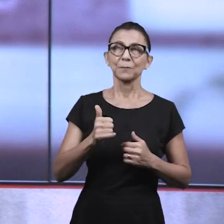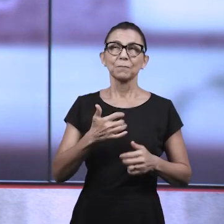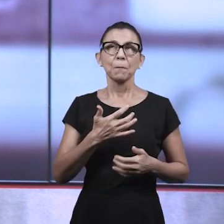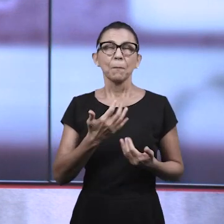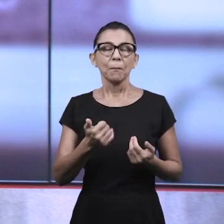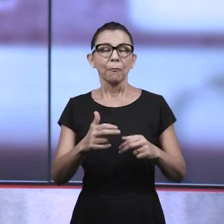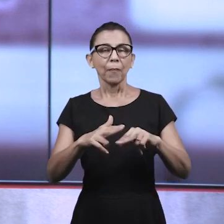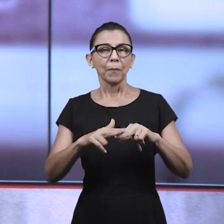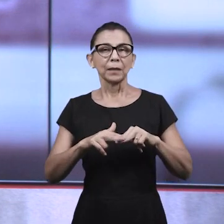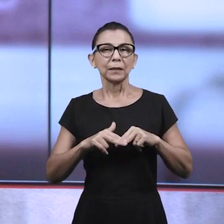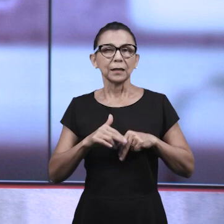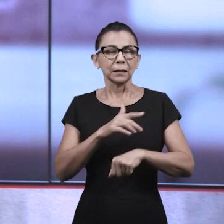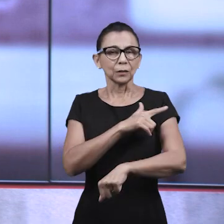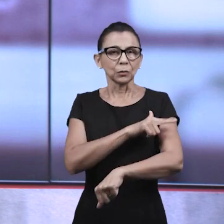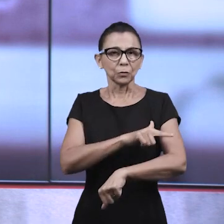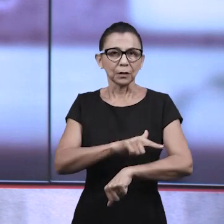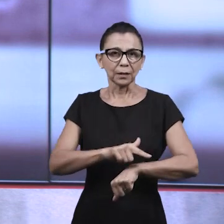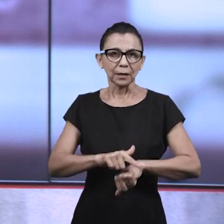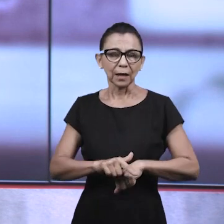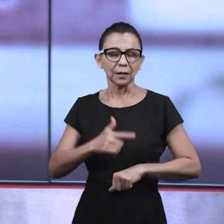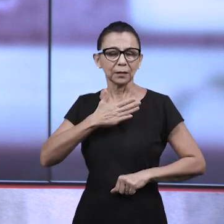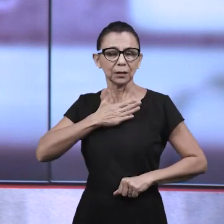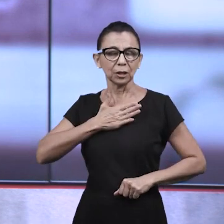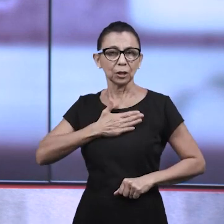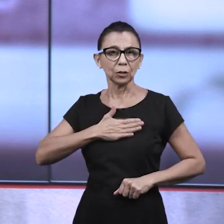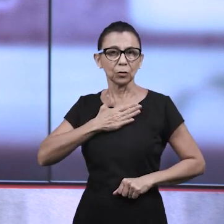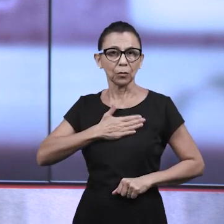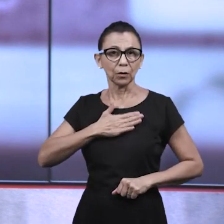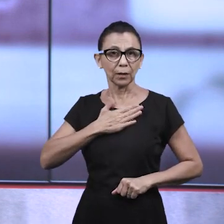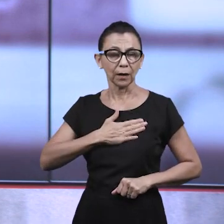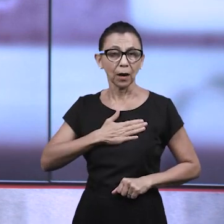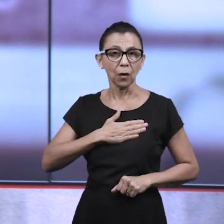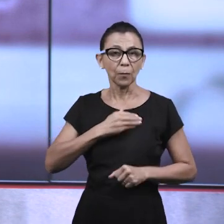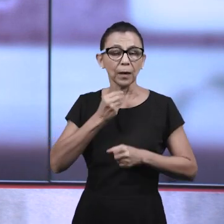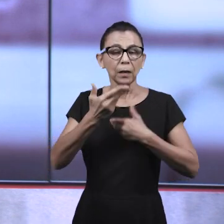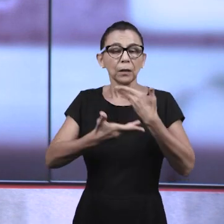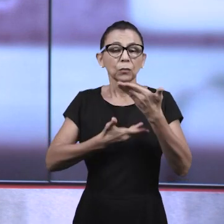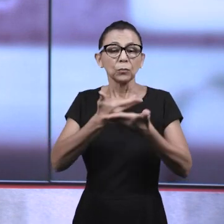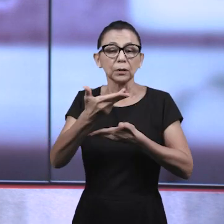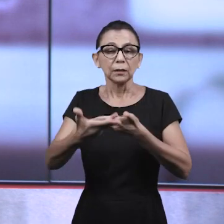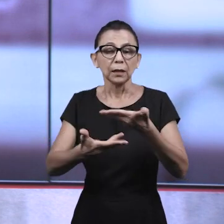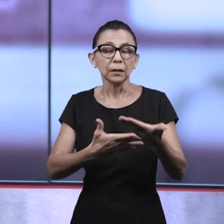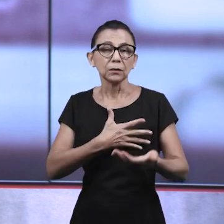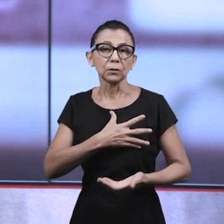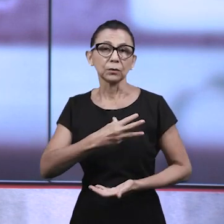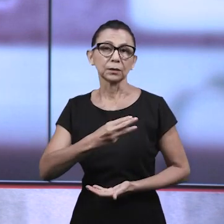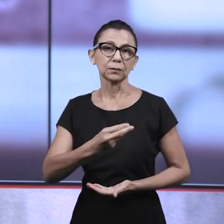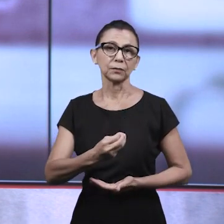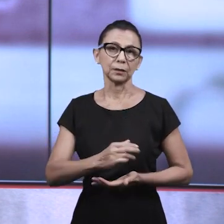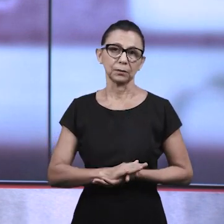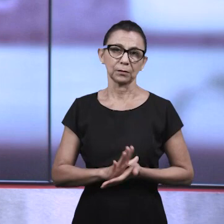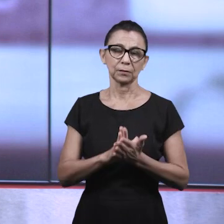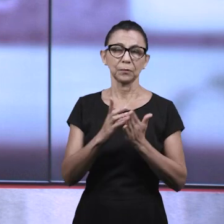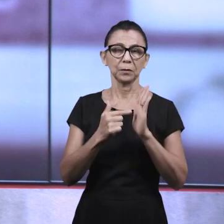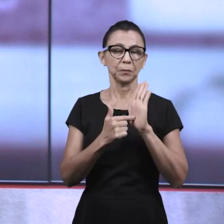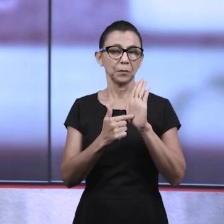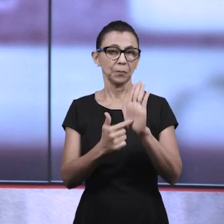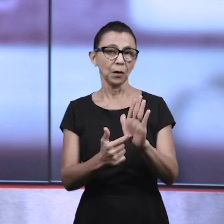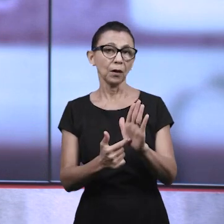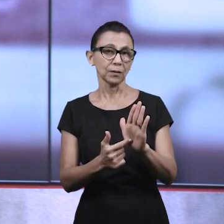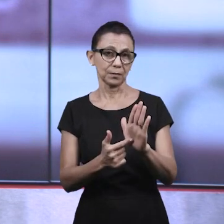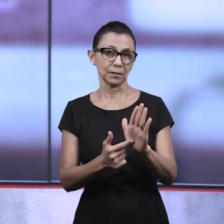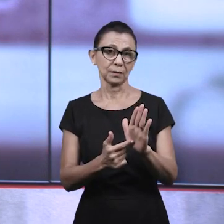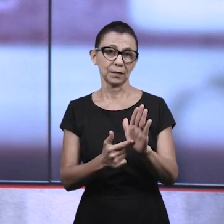boca e a meditação do meu coração perante a tua face, Senhor, rocha minha e libertador